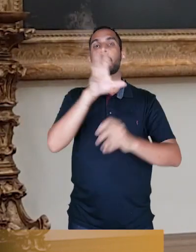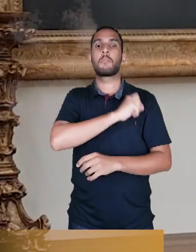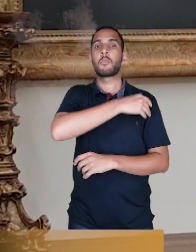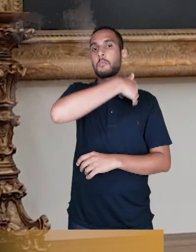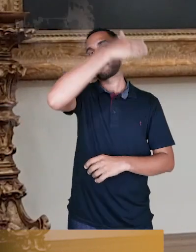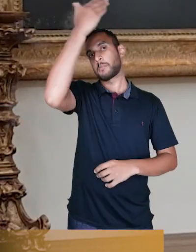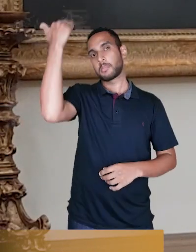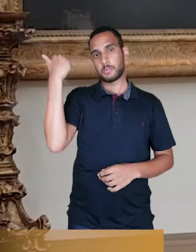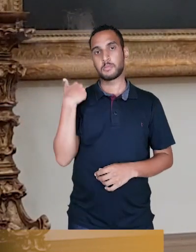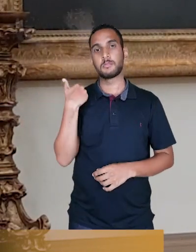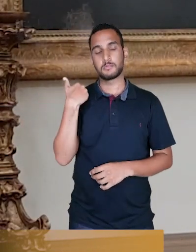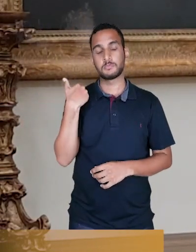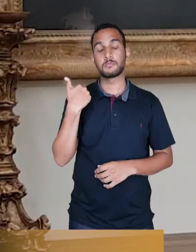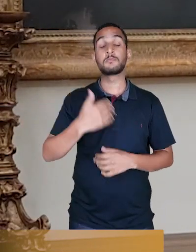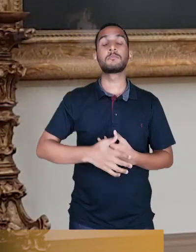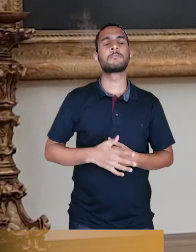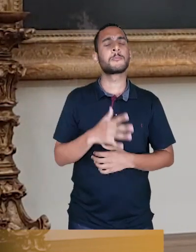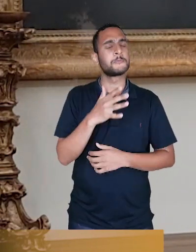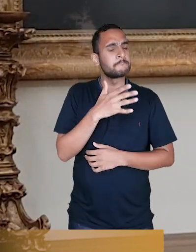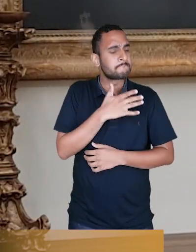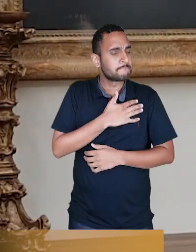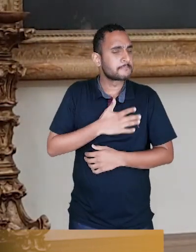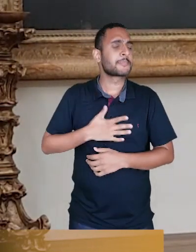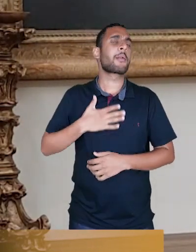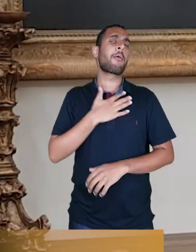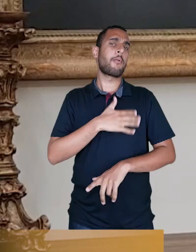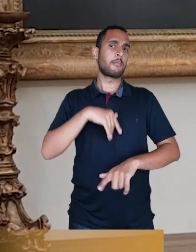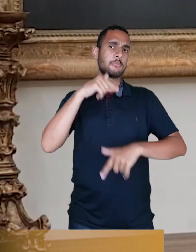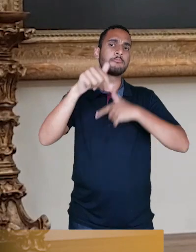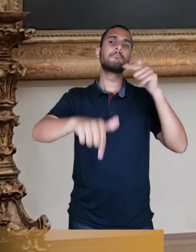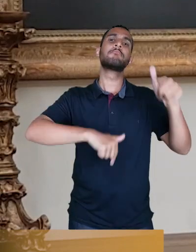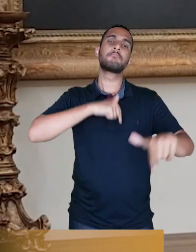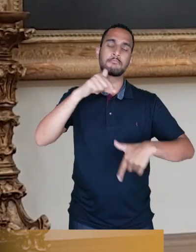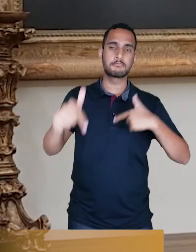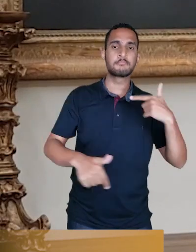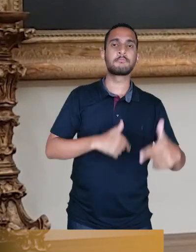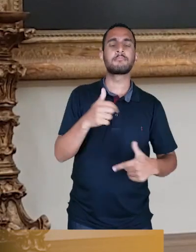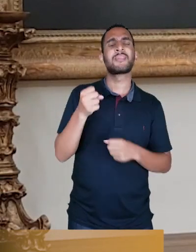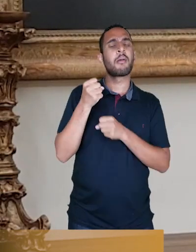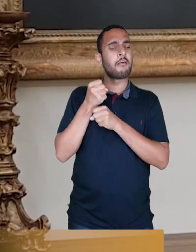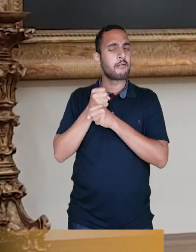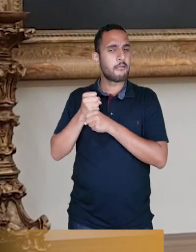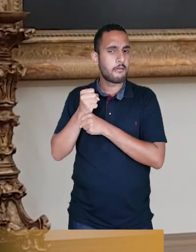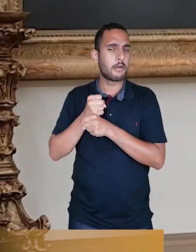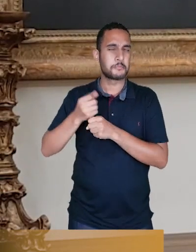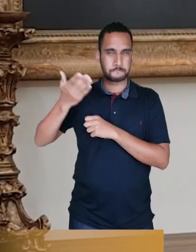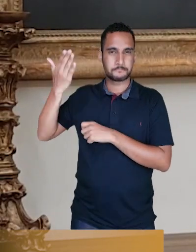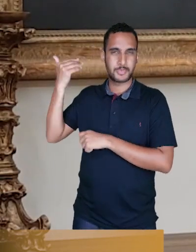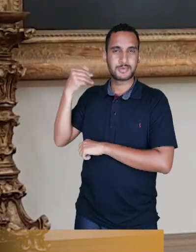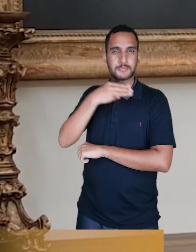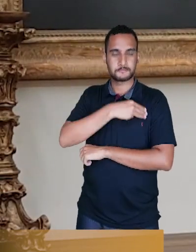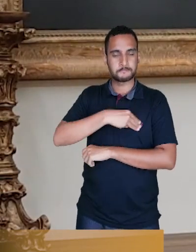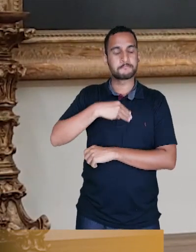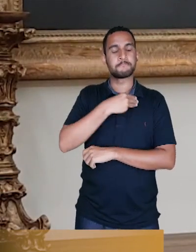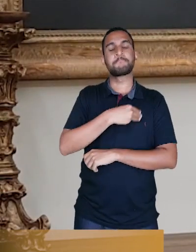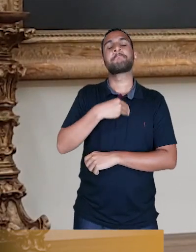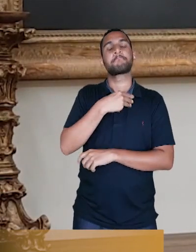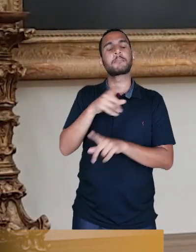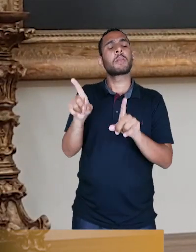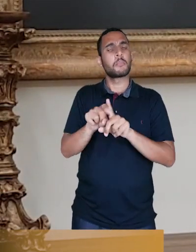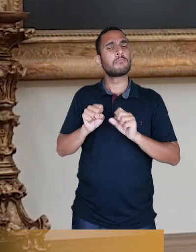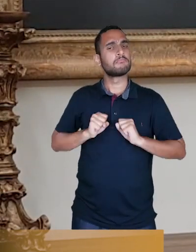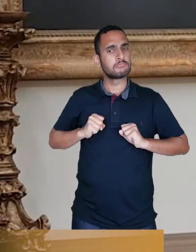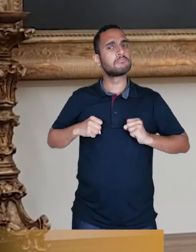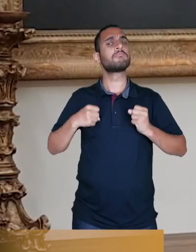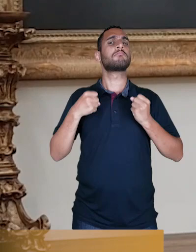propagar a devoção à nossa senhora auxiliadora então eu gosto muito do meu trabalho e durante muitos anos quando fui ministro da